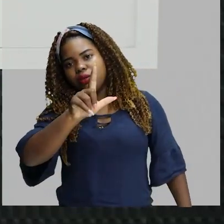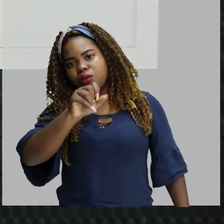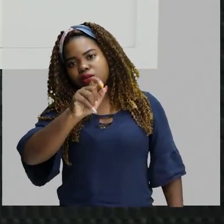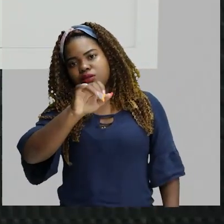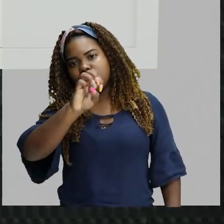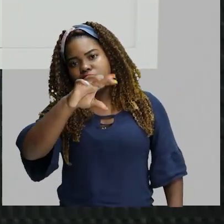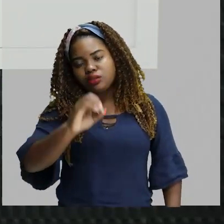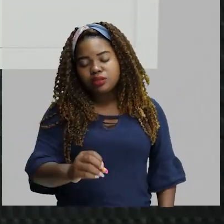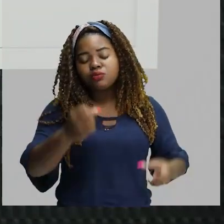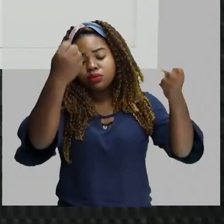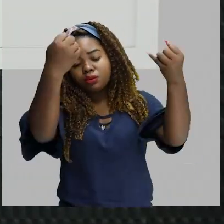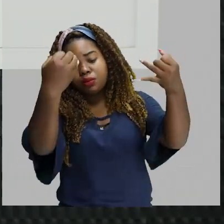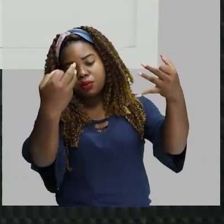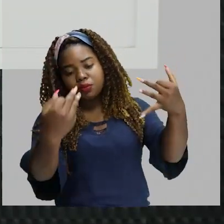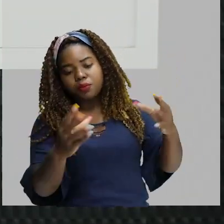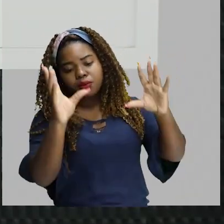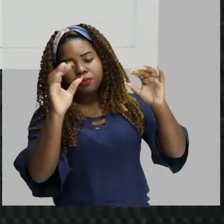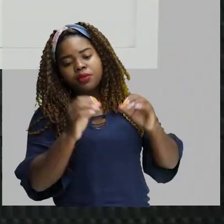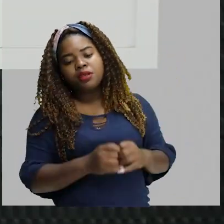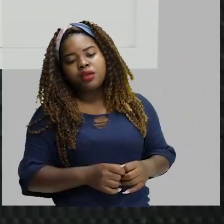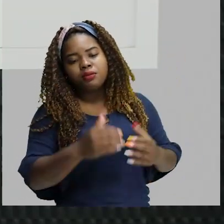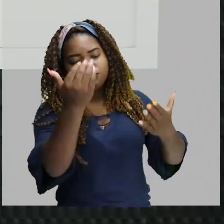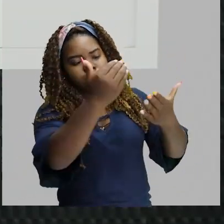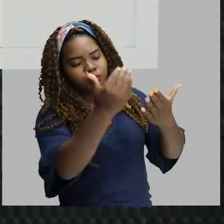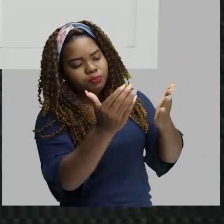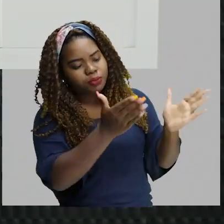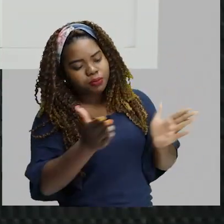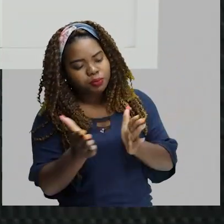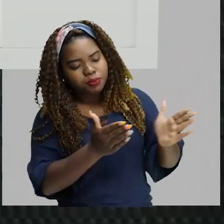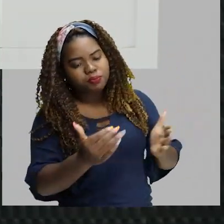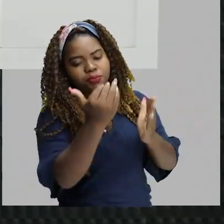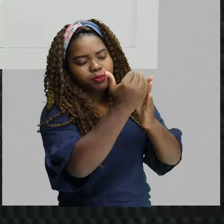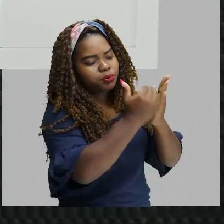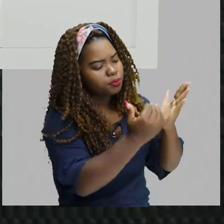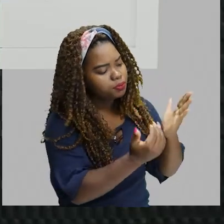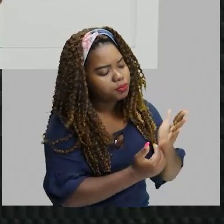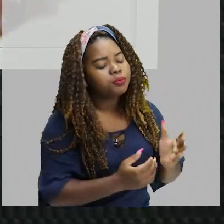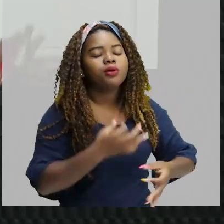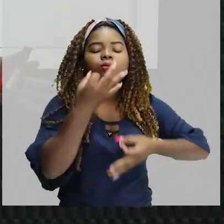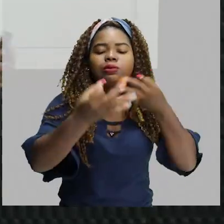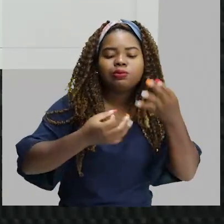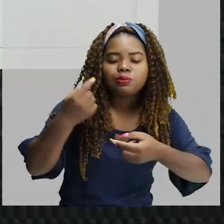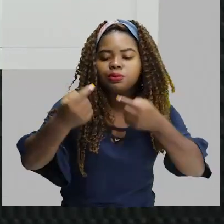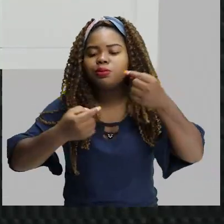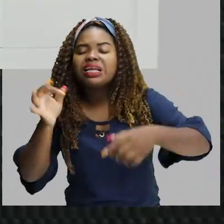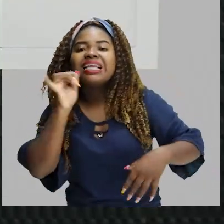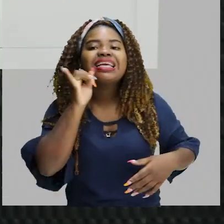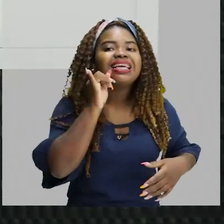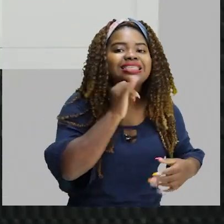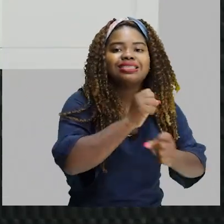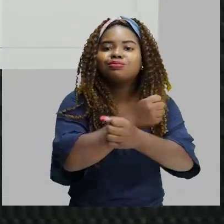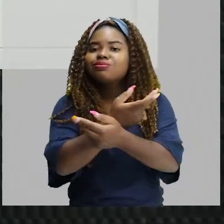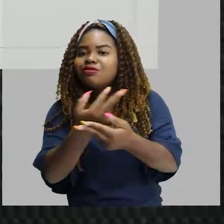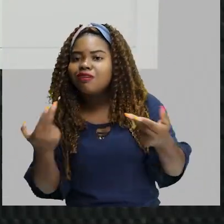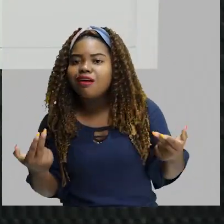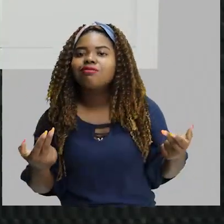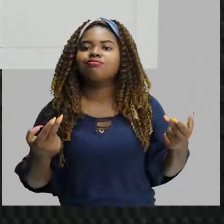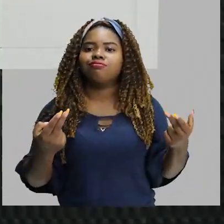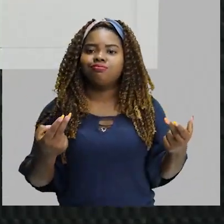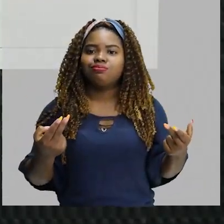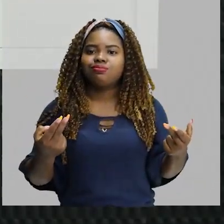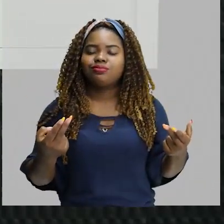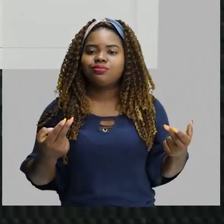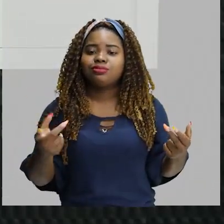e explicando a forma de articulação deles. Tá? Caso você veja lá na lógica moderna, principalmente, você vai ver